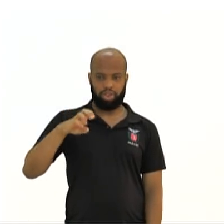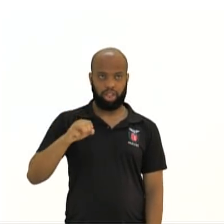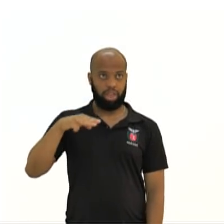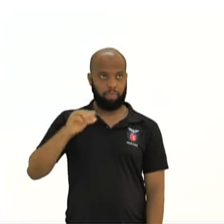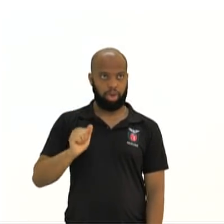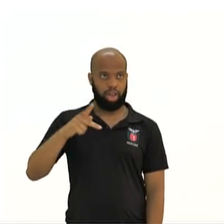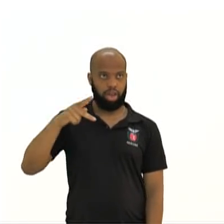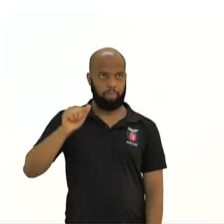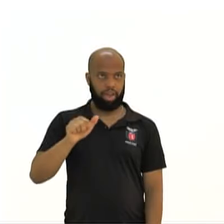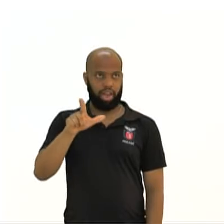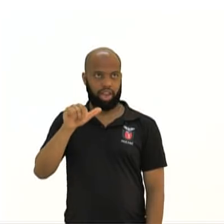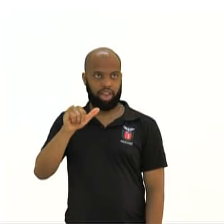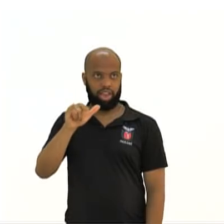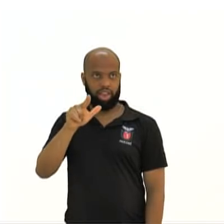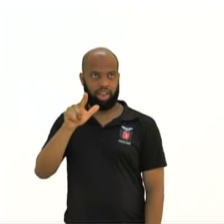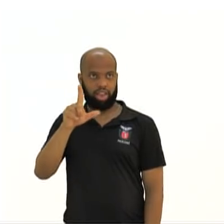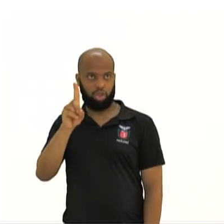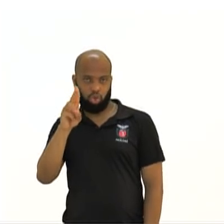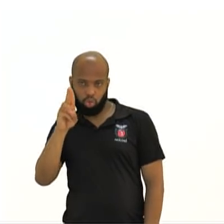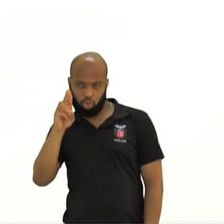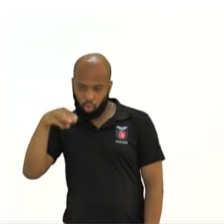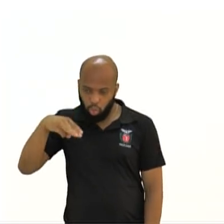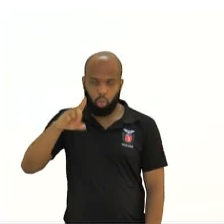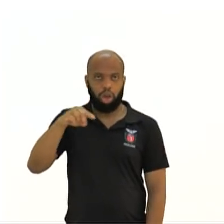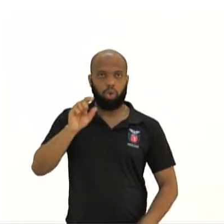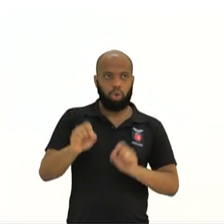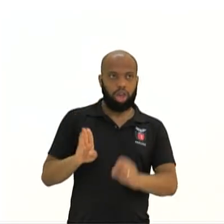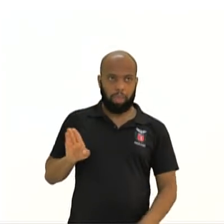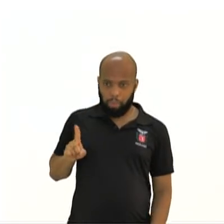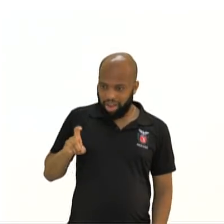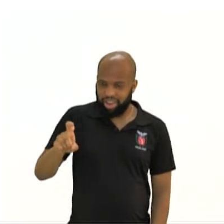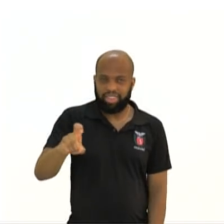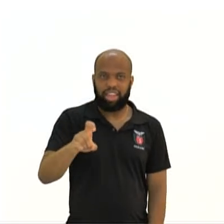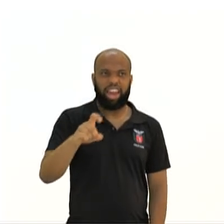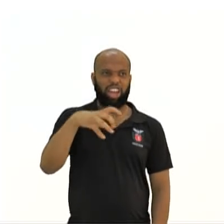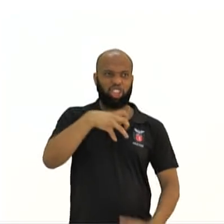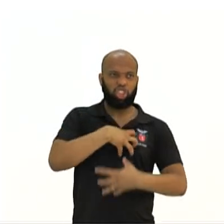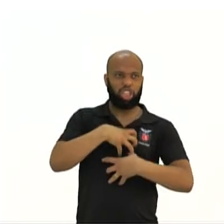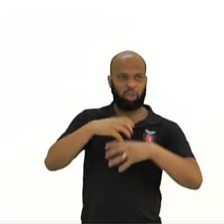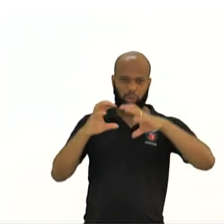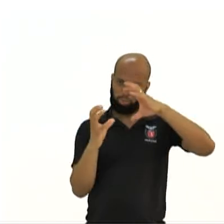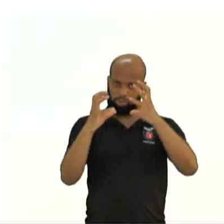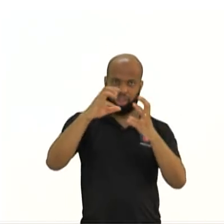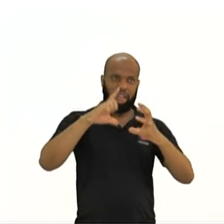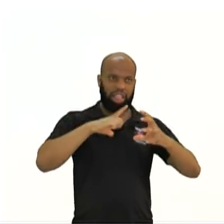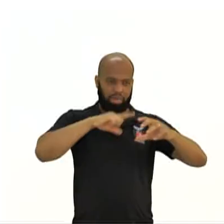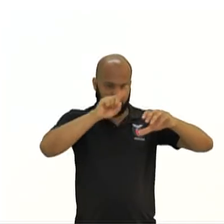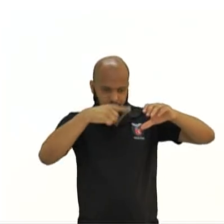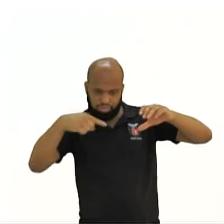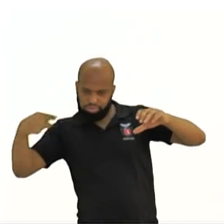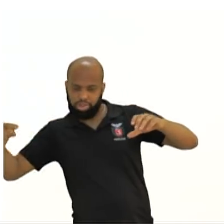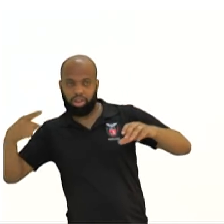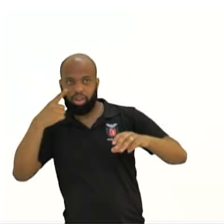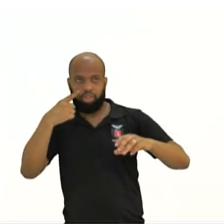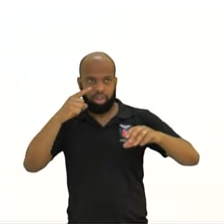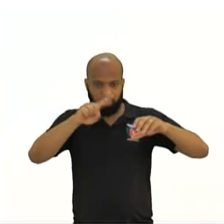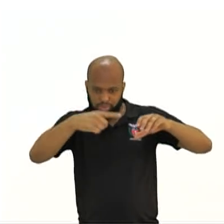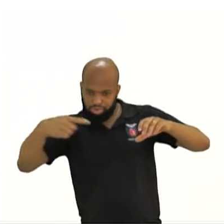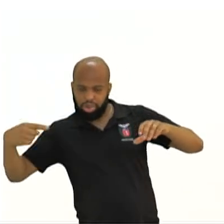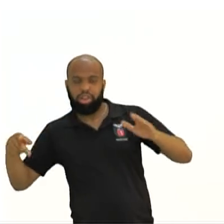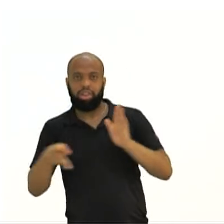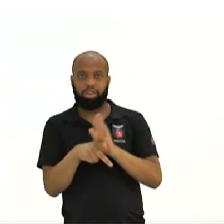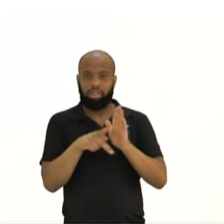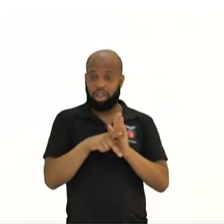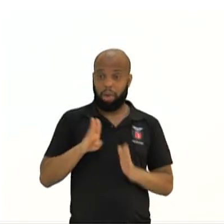nome científico dela, tá? Ela é uma bactéria com formato de espiral, como aqui na imagem a gente pode perceber.